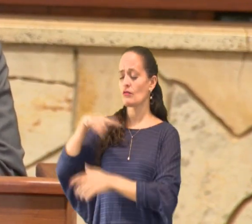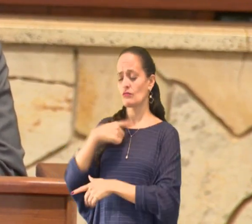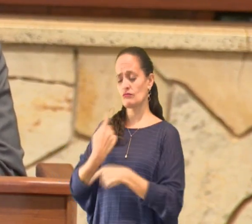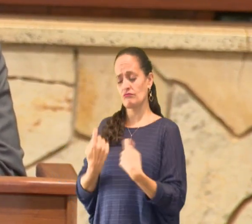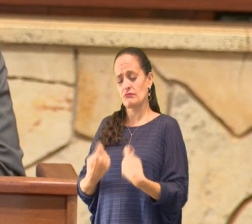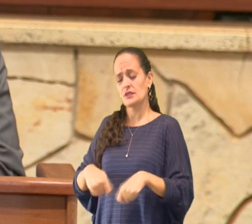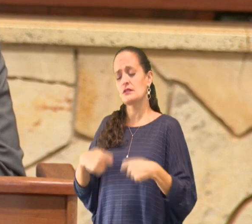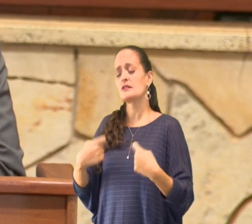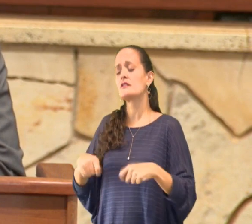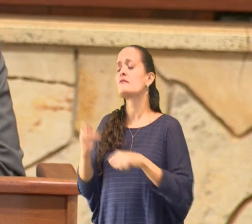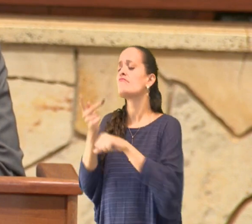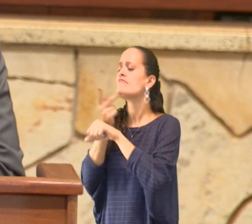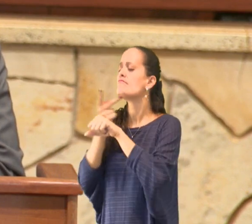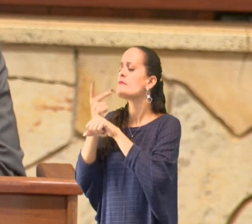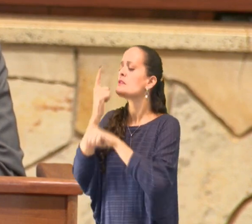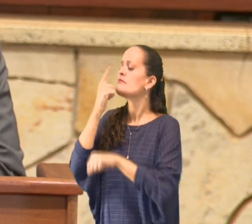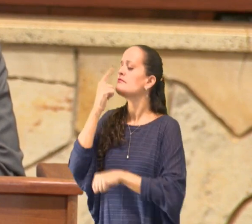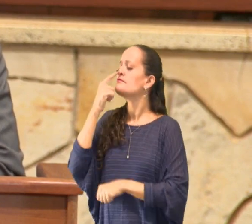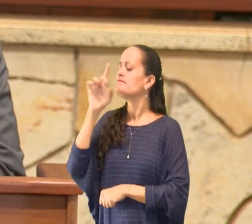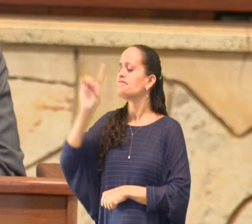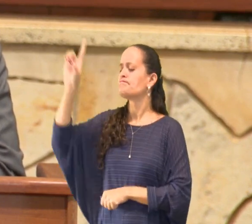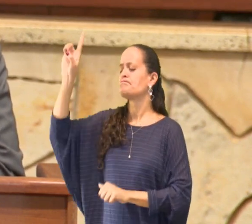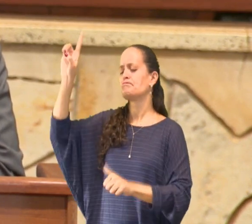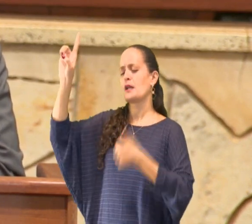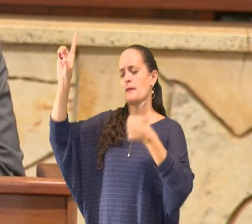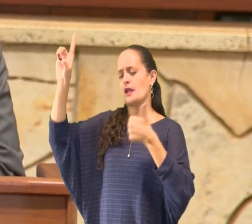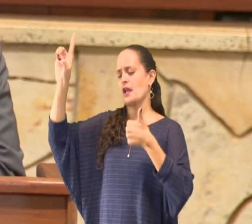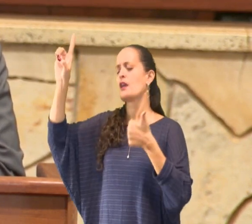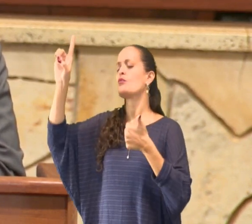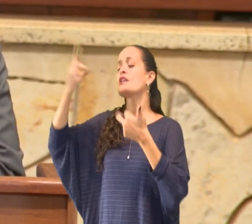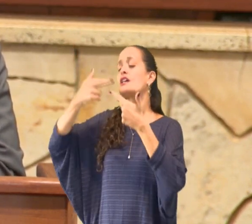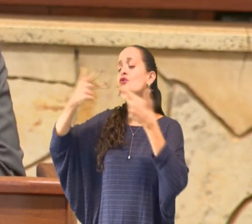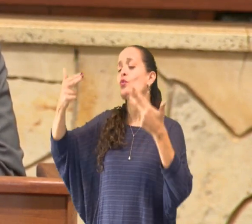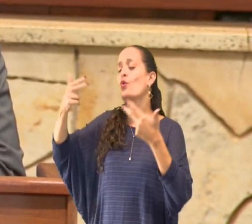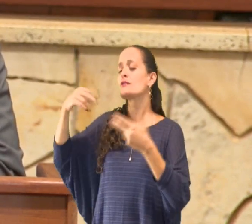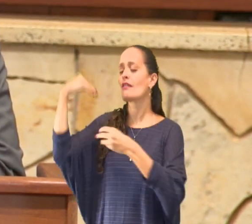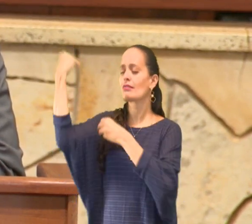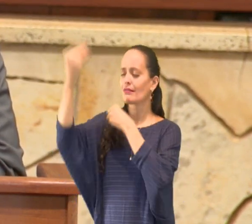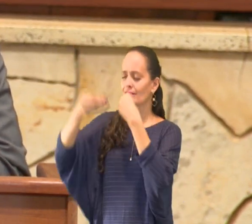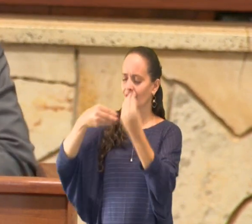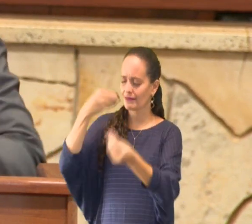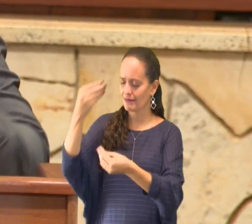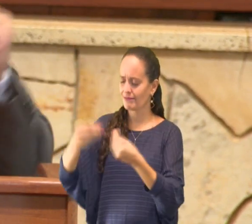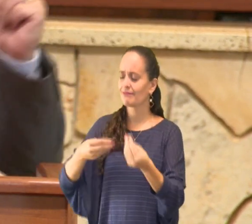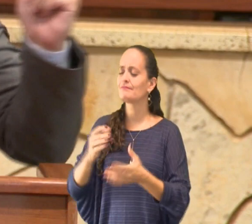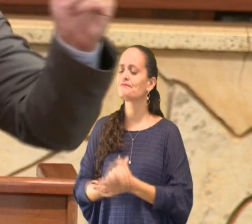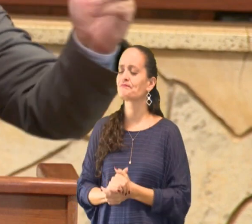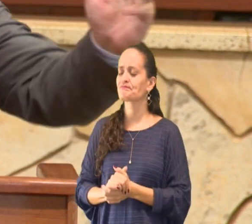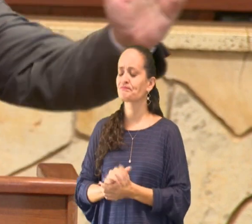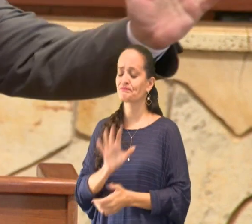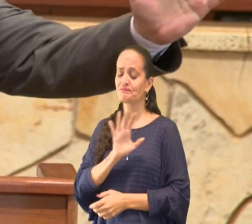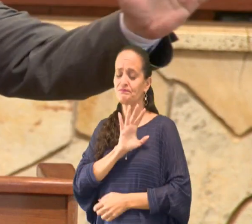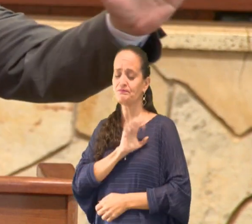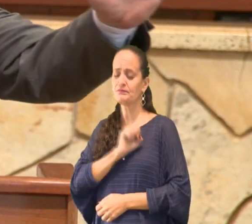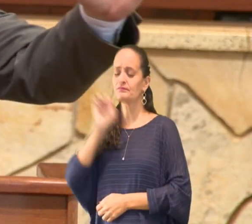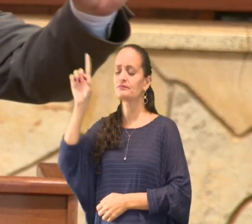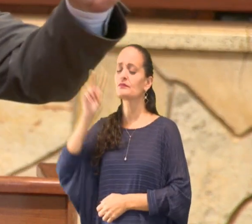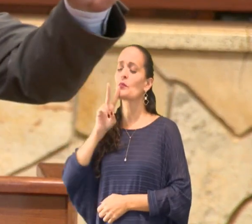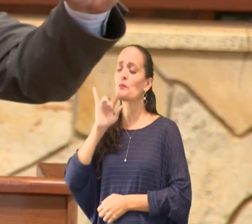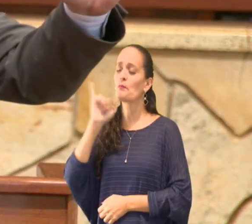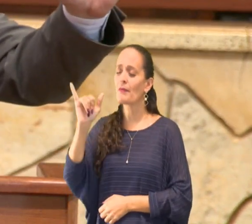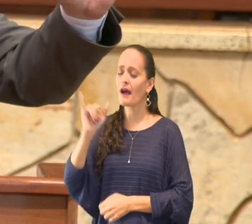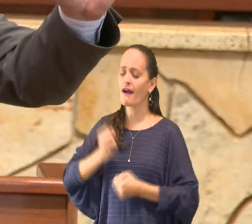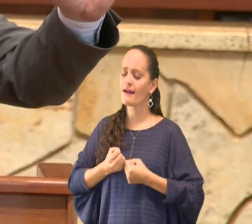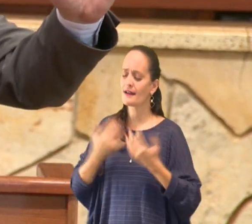nós, buscar a tua presença em primeiro lugar, e todas as demais coisas serão acrescentadas. E que o amor de Deus, o nosso Pai, a